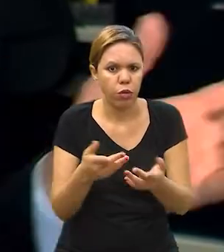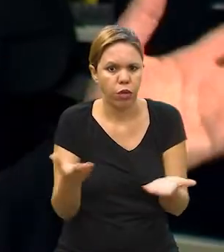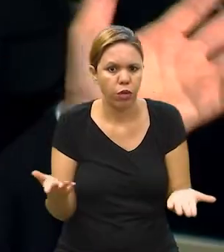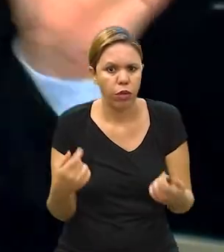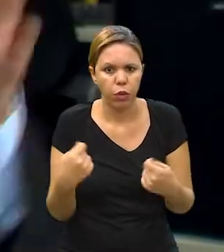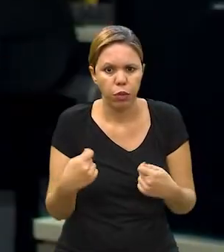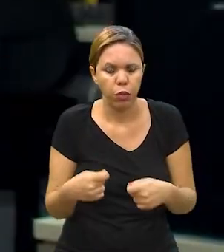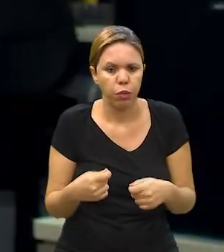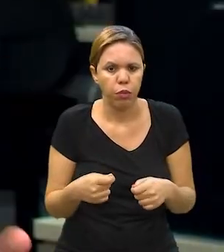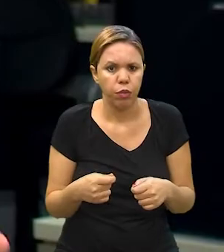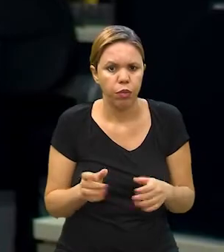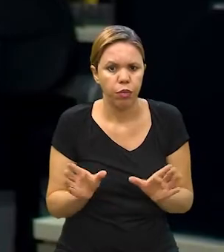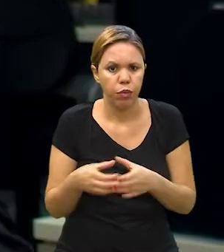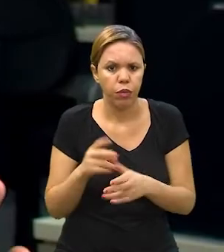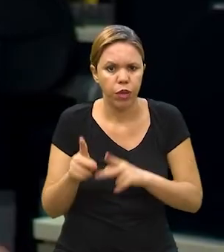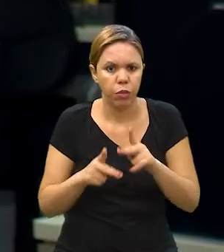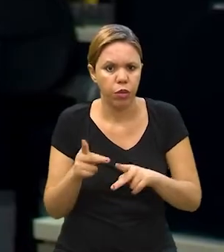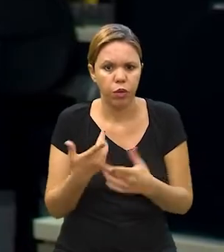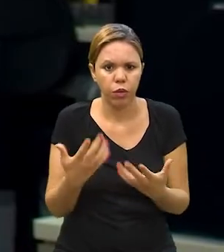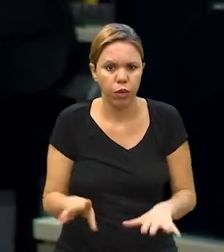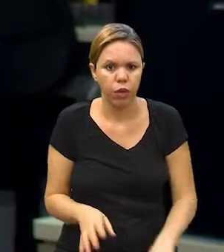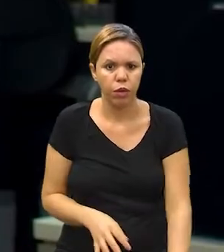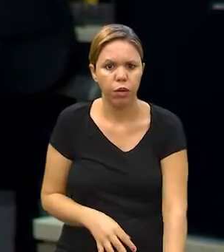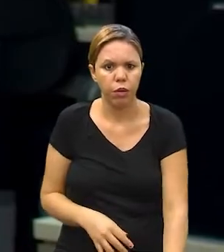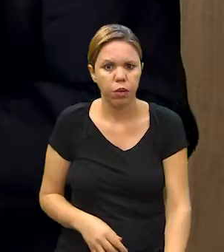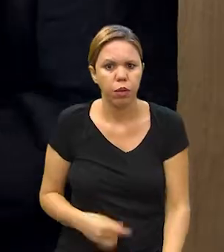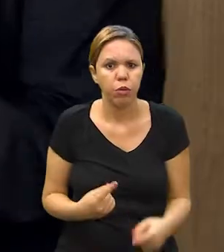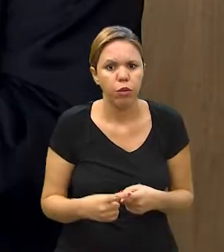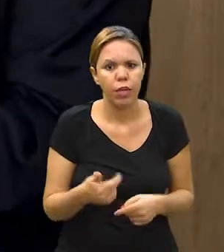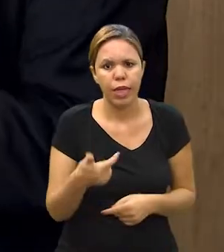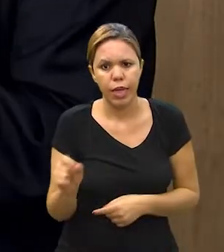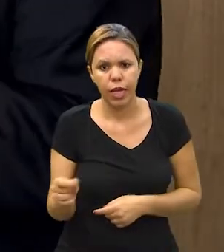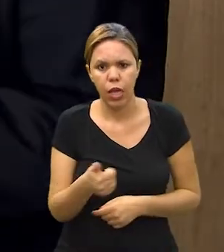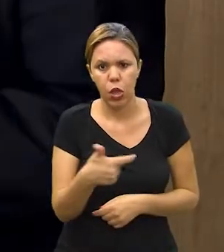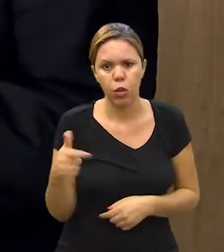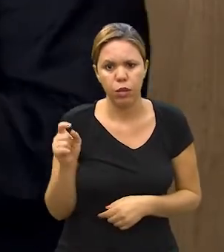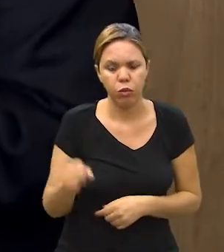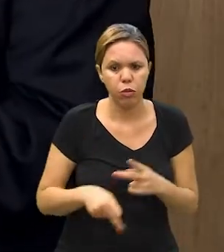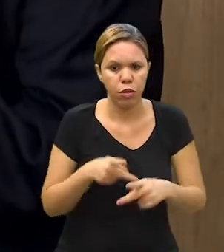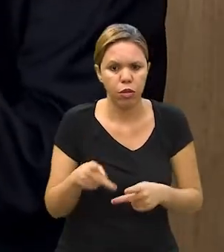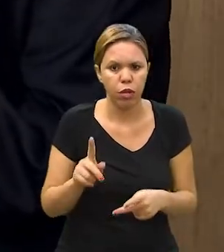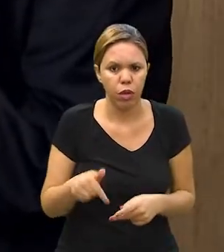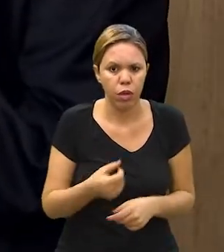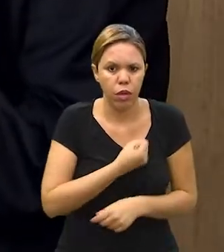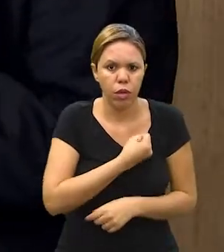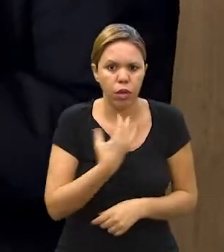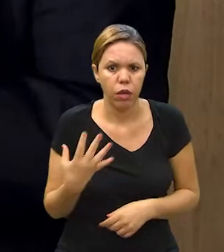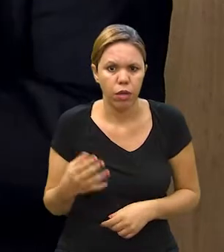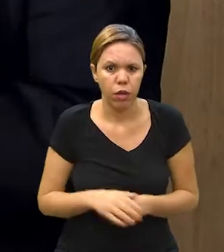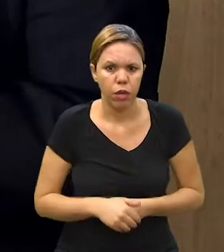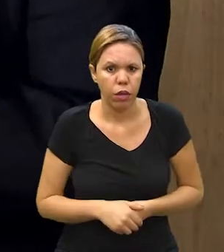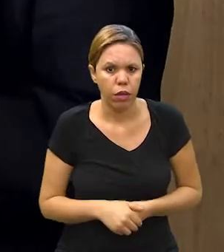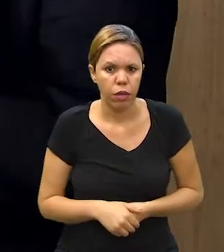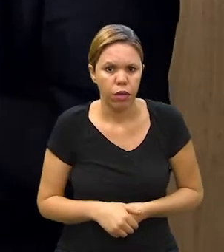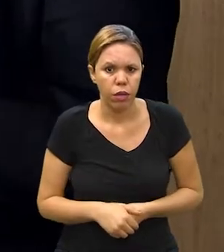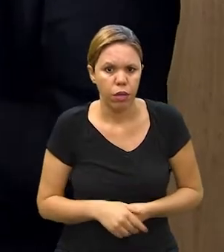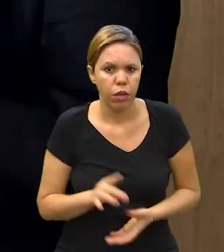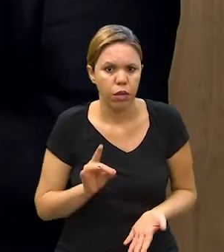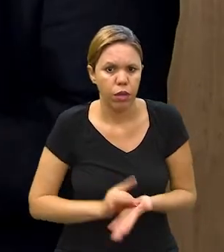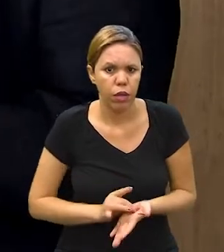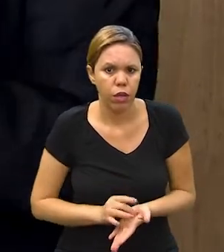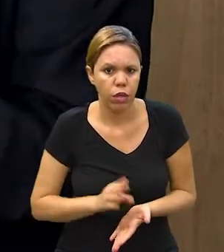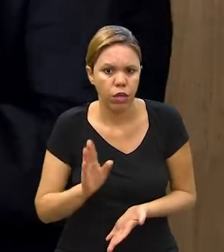de ter mais nenhuma comunidade usando ali se não quiser, porque 10, 12 mil pessoas já é um grande número de usuários. E aí o fato é que